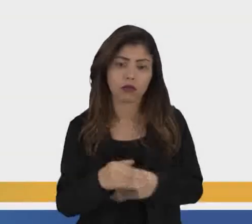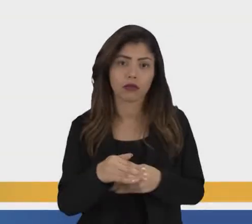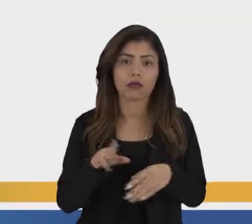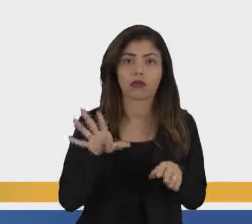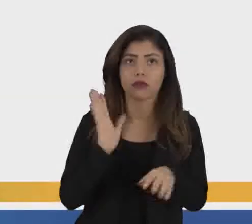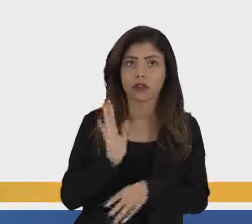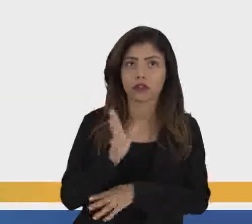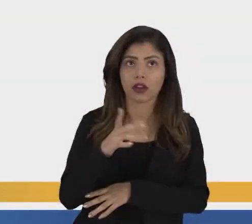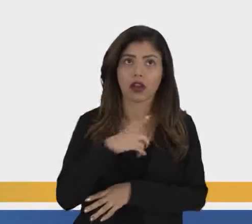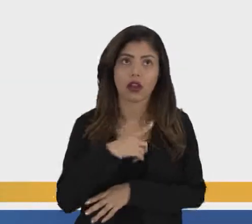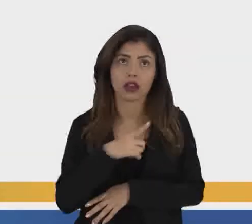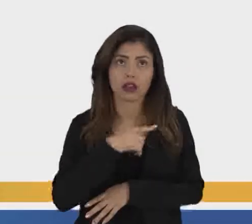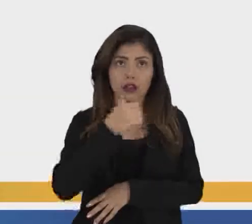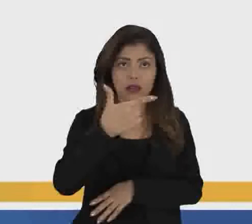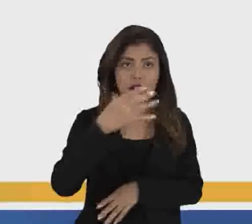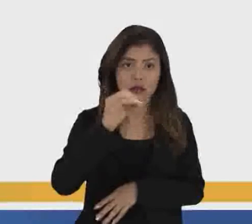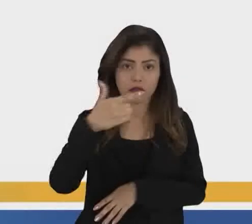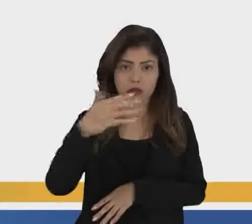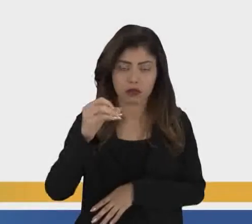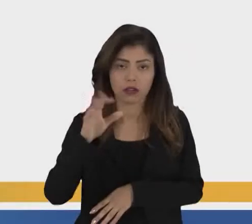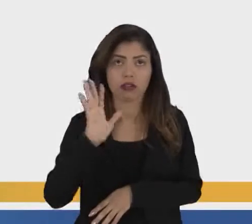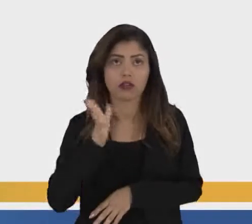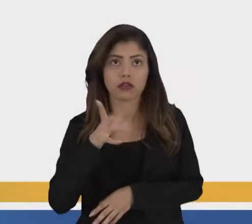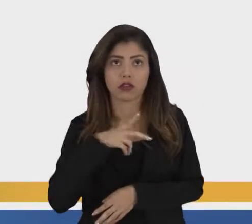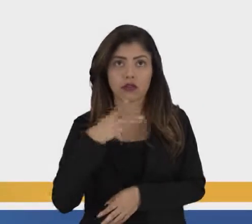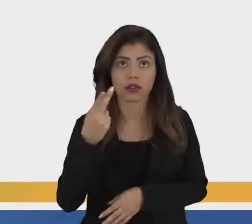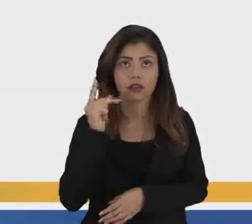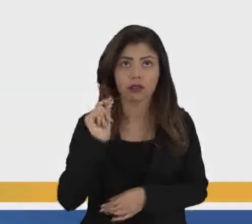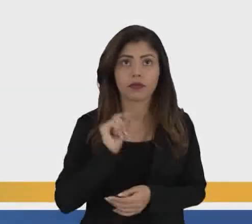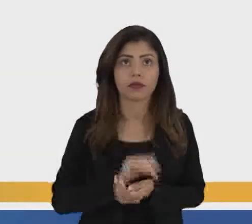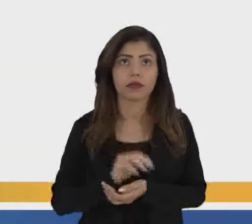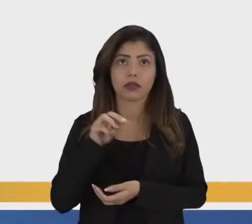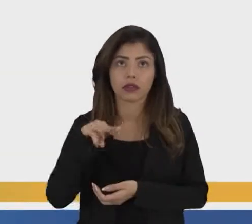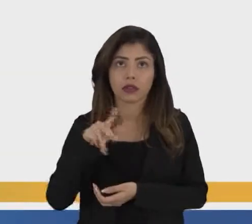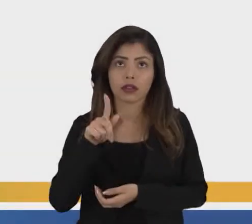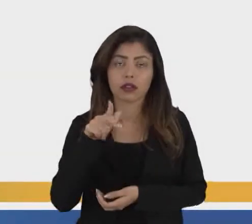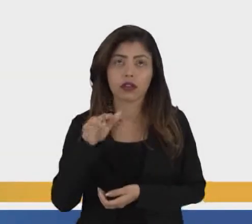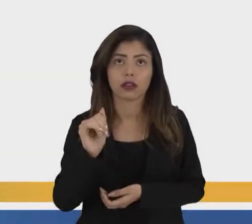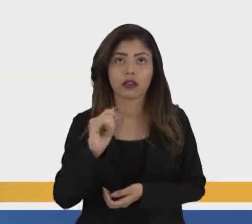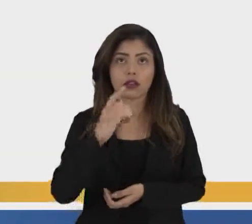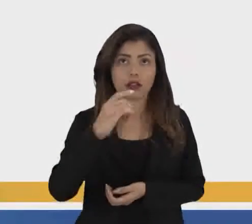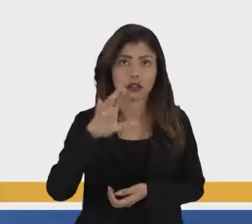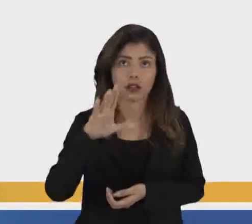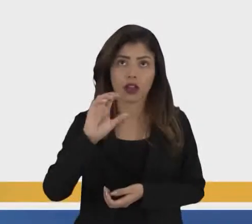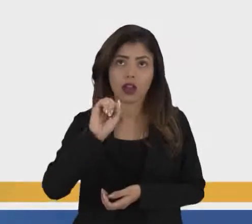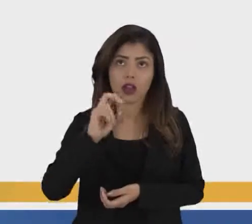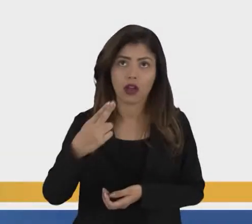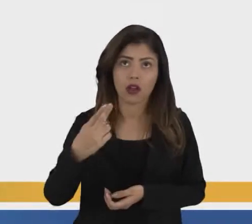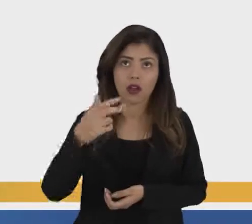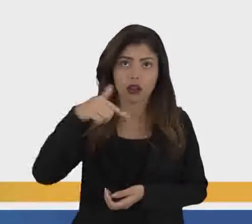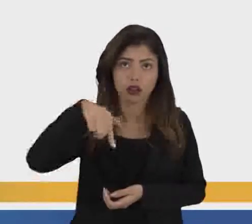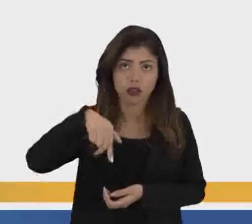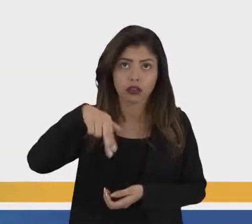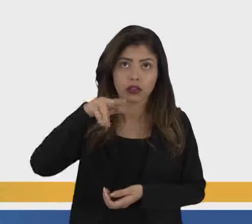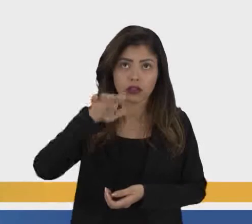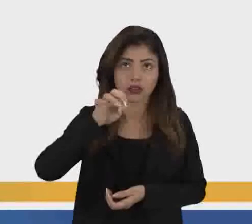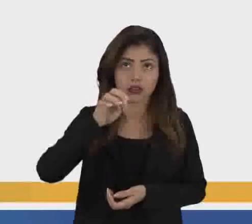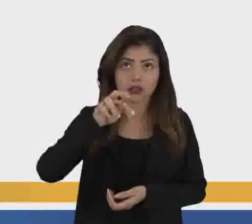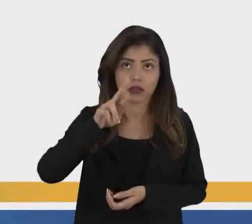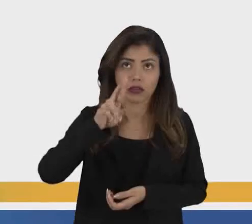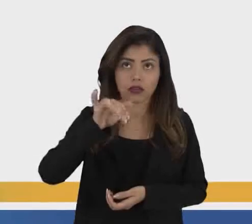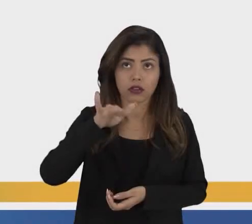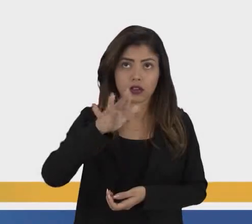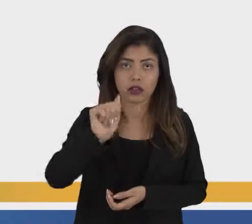Foi inclusive uma prova recente, vejam só o banco de dados de 2020, que diz o seguinte: a mecânica clássica